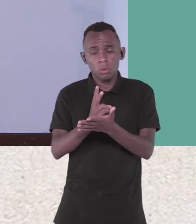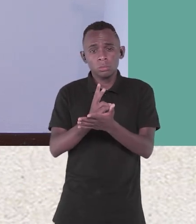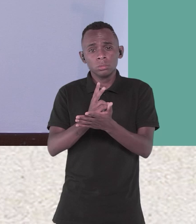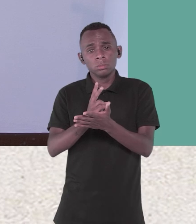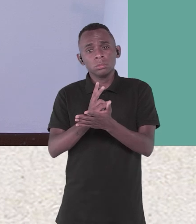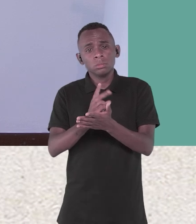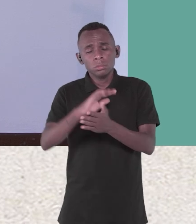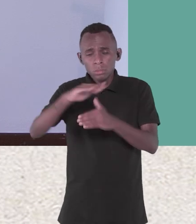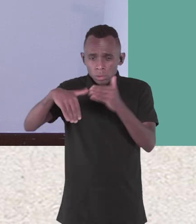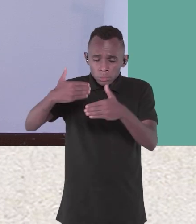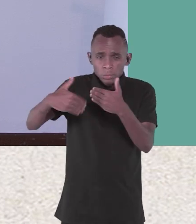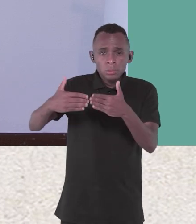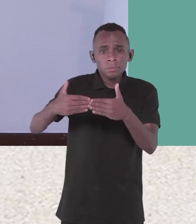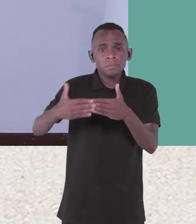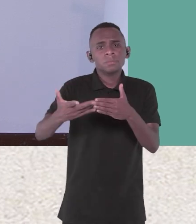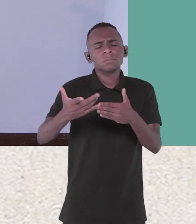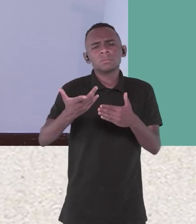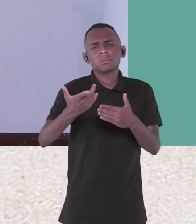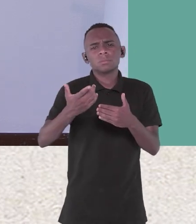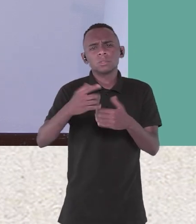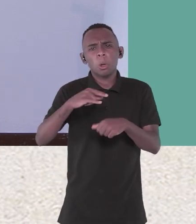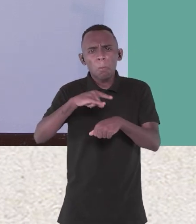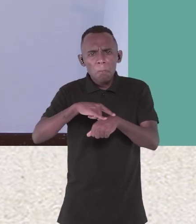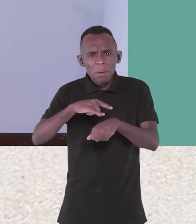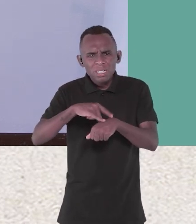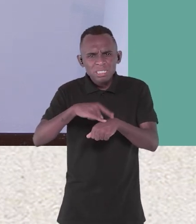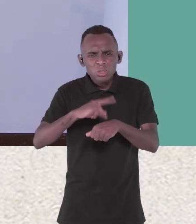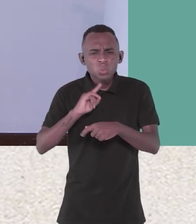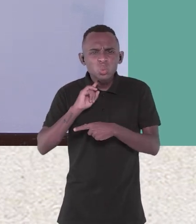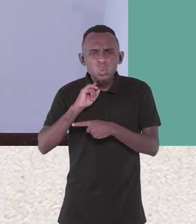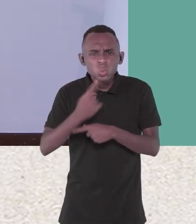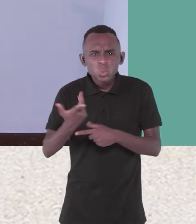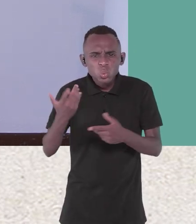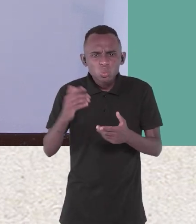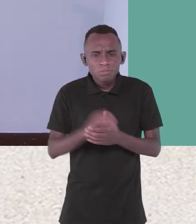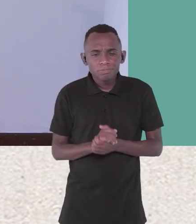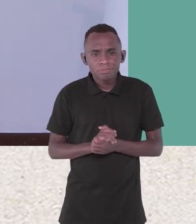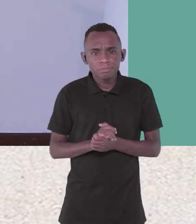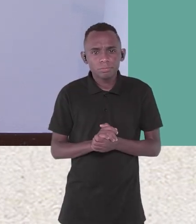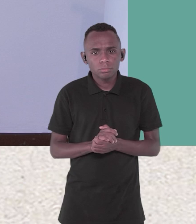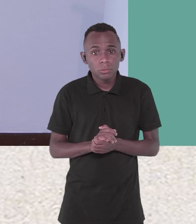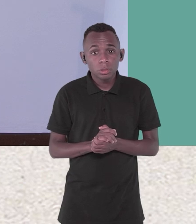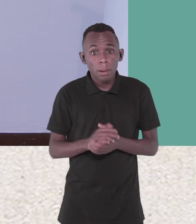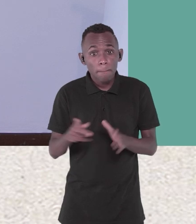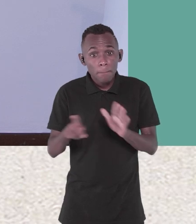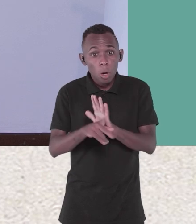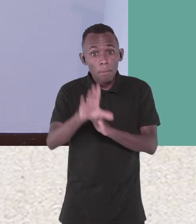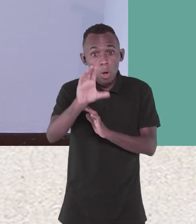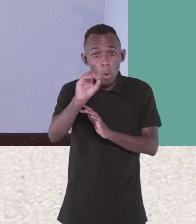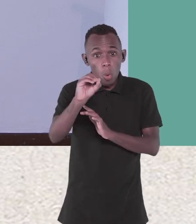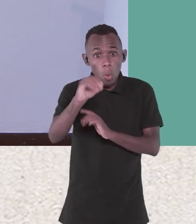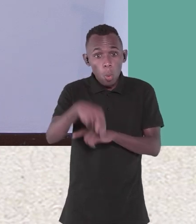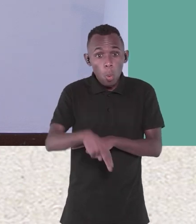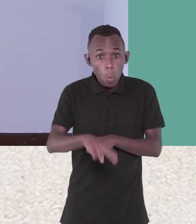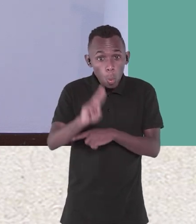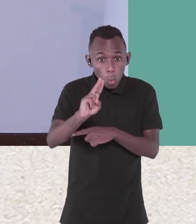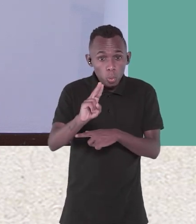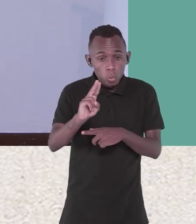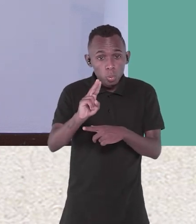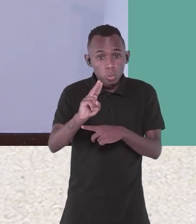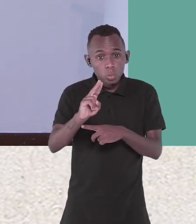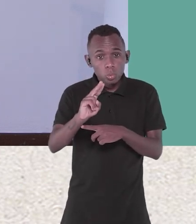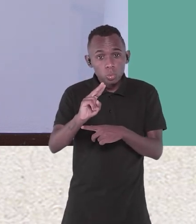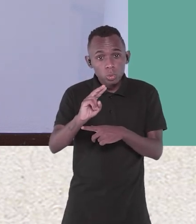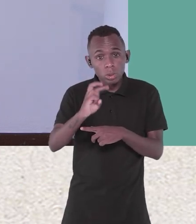uns dias, eu começo a ver que o banheiro completamente sujo. Da ONU. E aí,